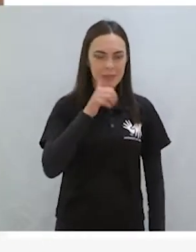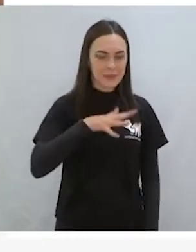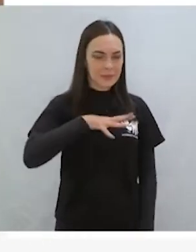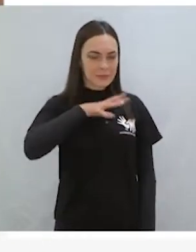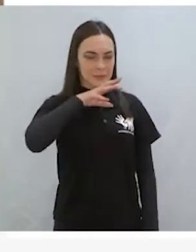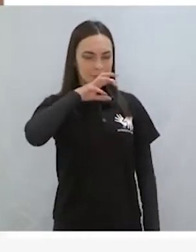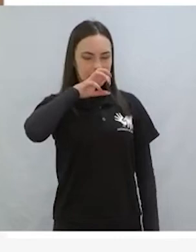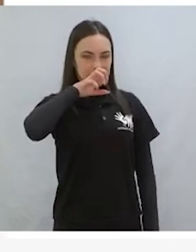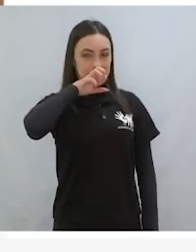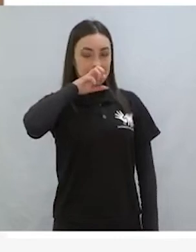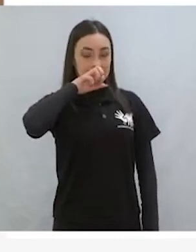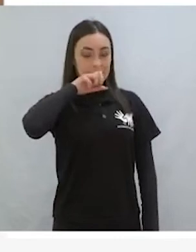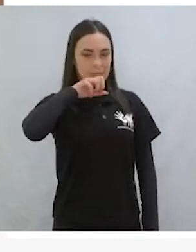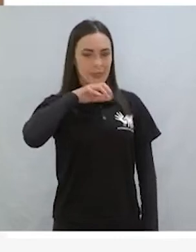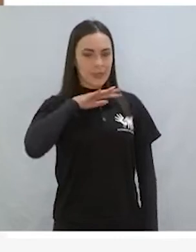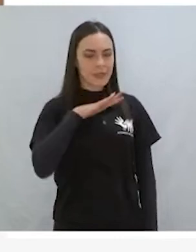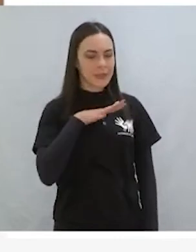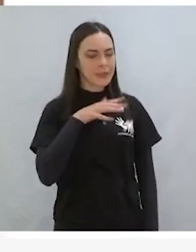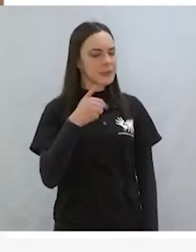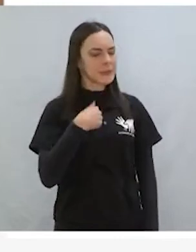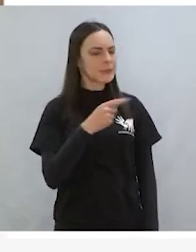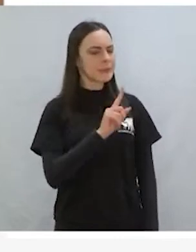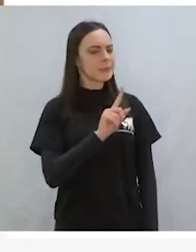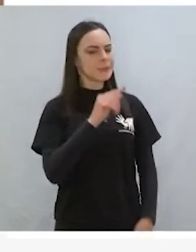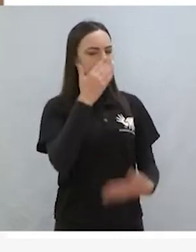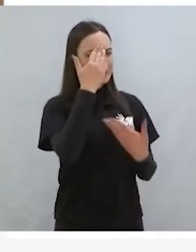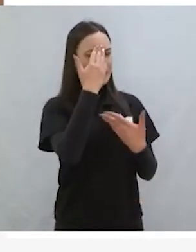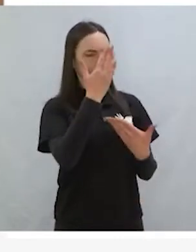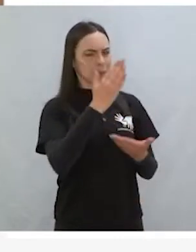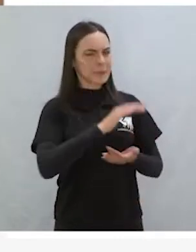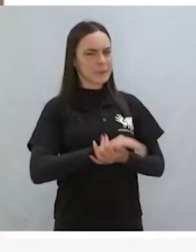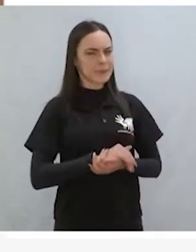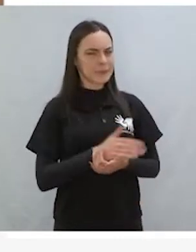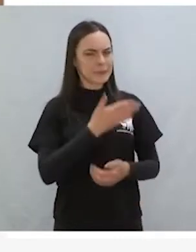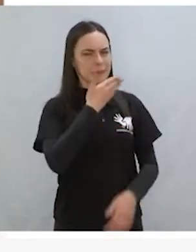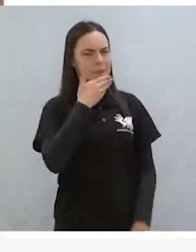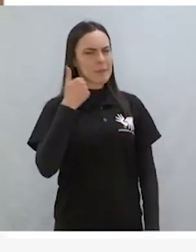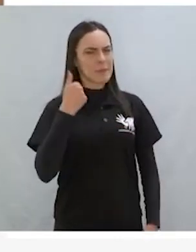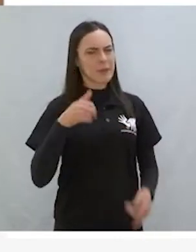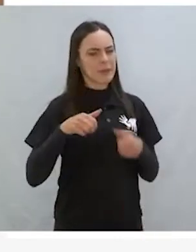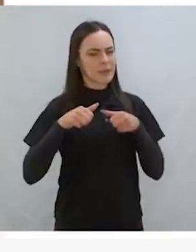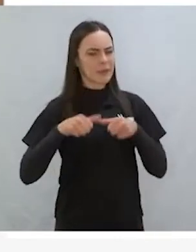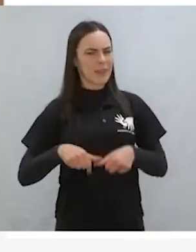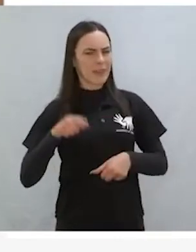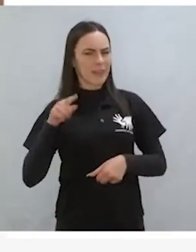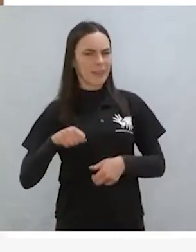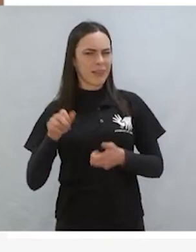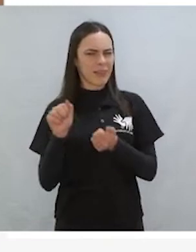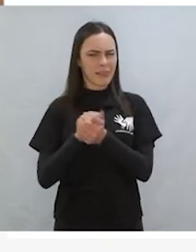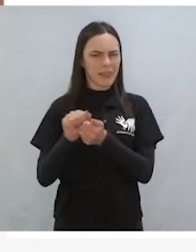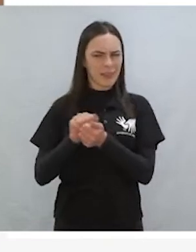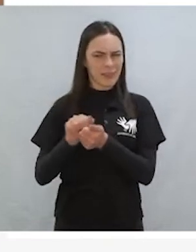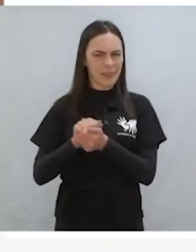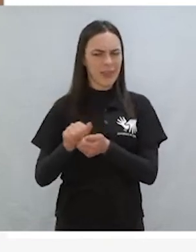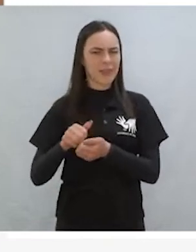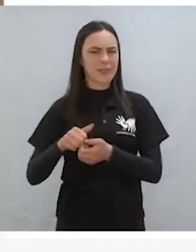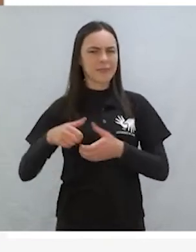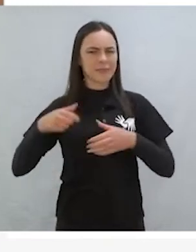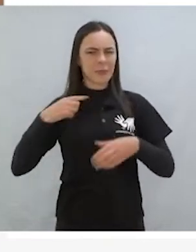Cinderela respirou fundo e respondeu: Não, obrigada. Prefiro ficar aqui